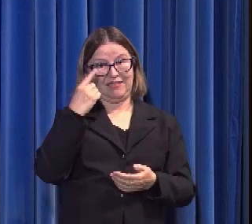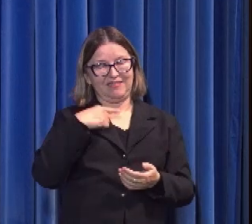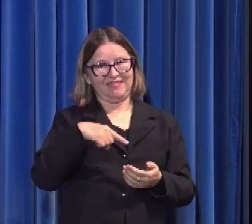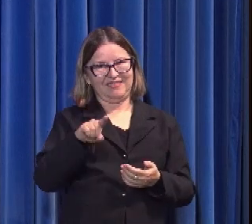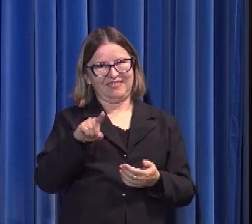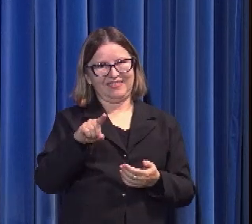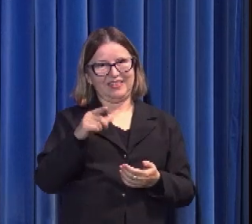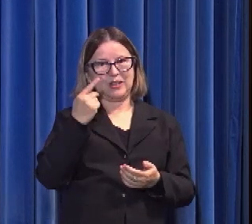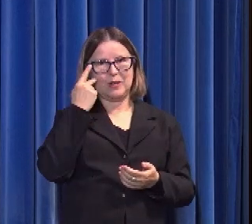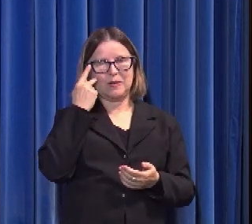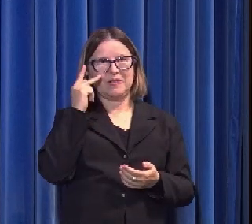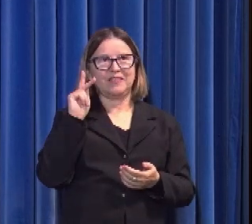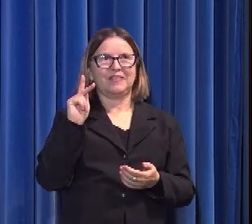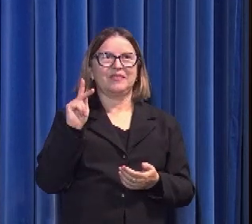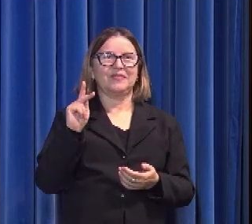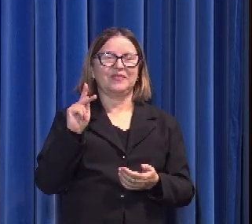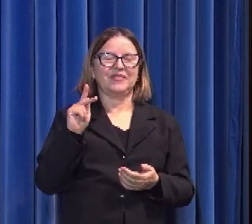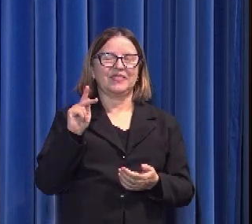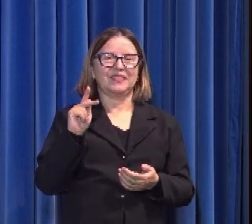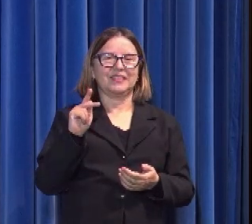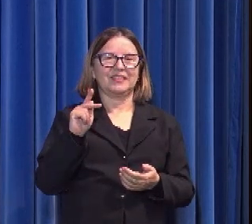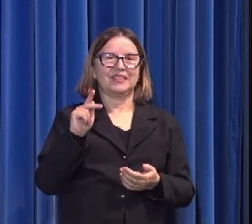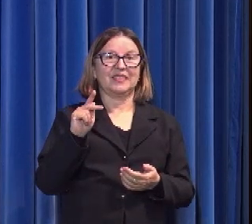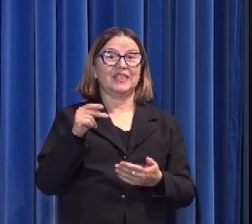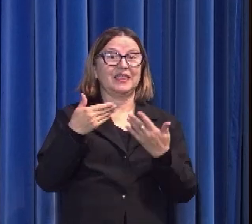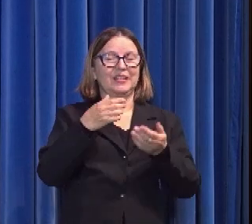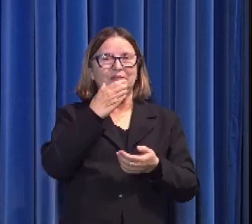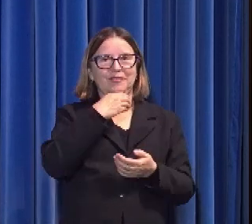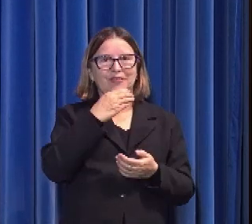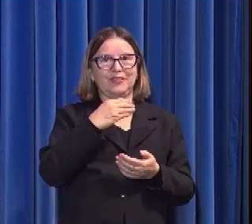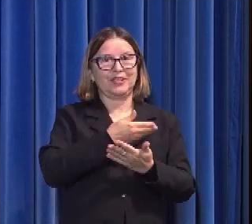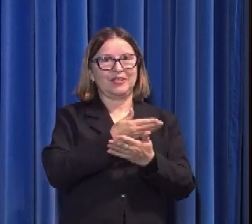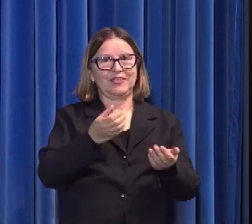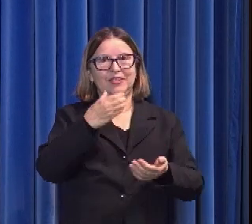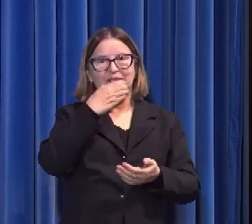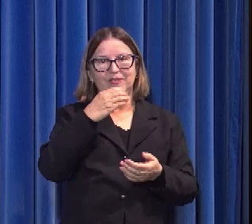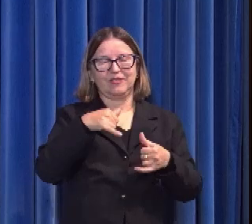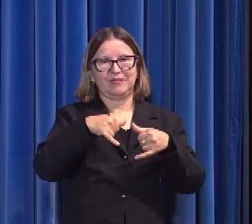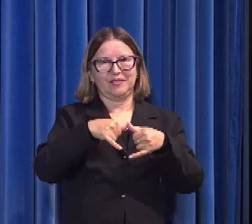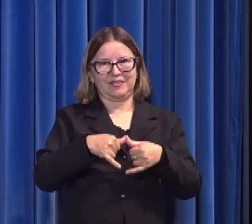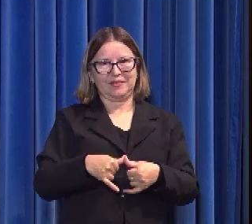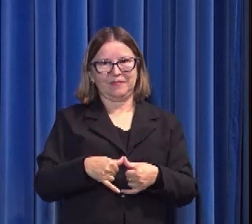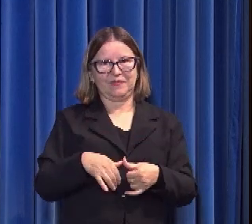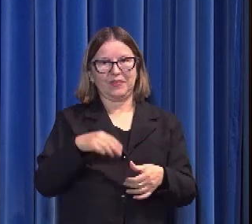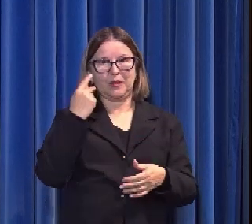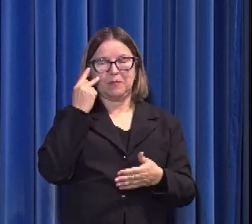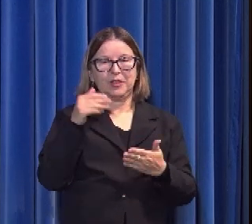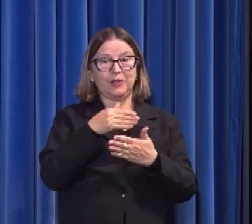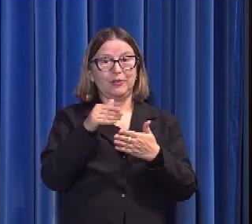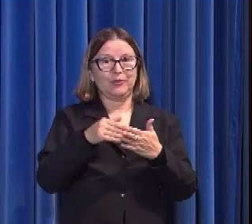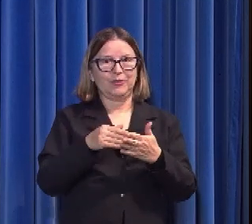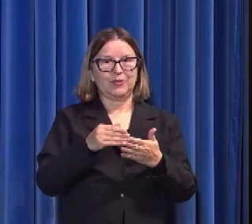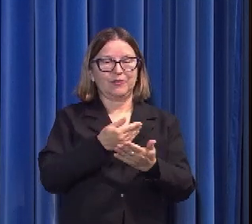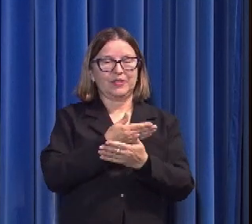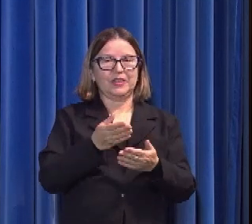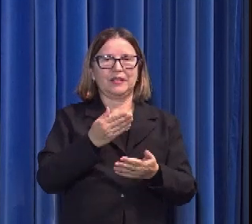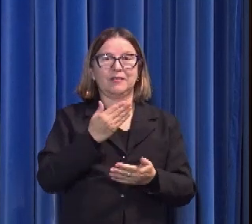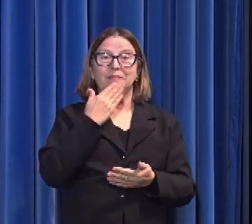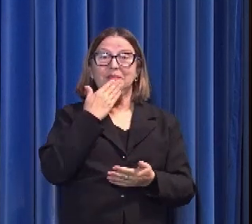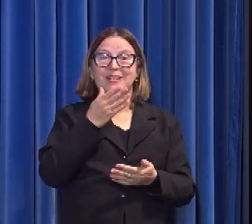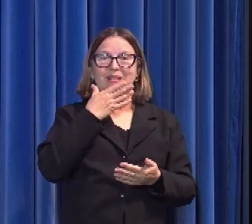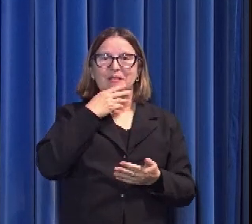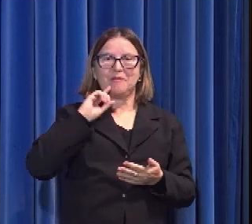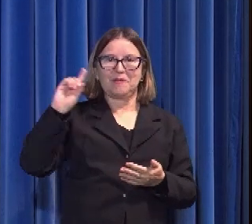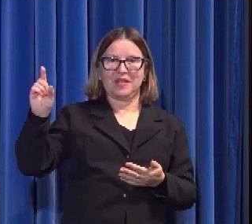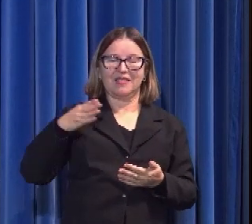para que vades e deis fruto eo vosso fruto permaneça a fim de que tudo quanto pedirdes ao